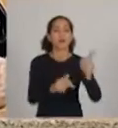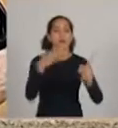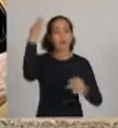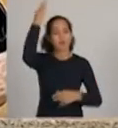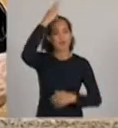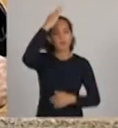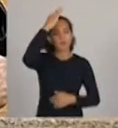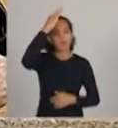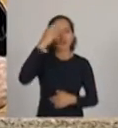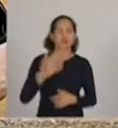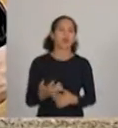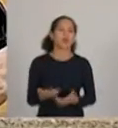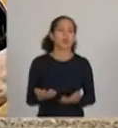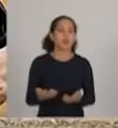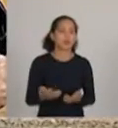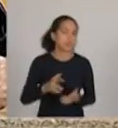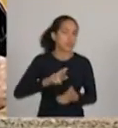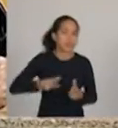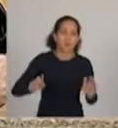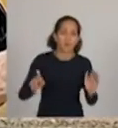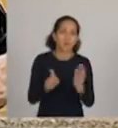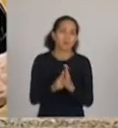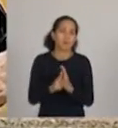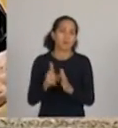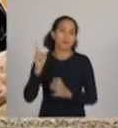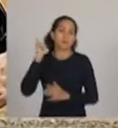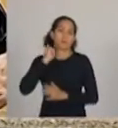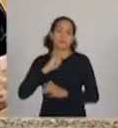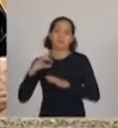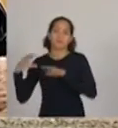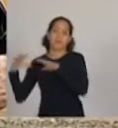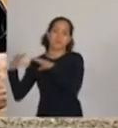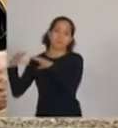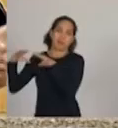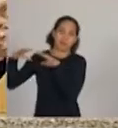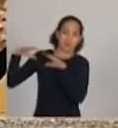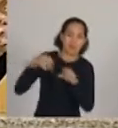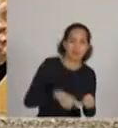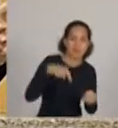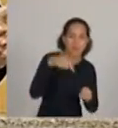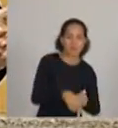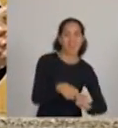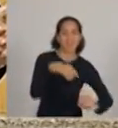de um plano de Minas Gerais para invadir o Espírito Santo. Porque